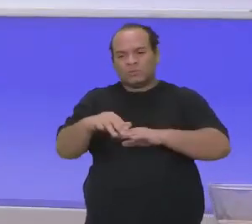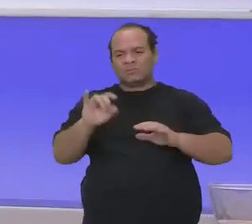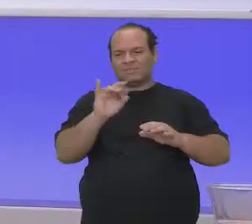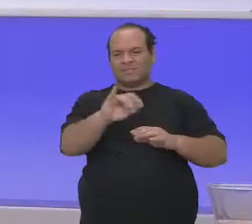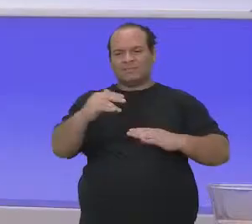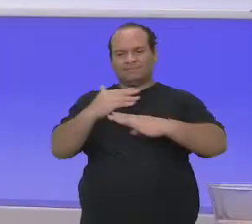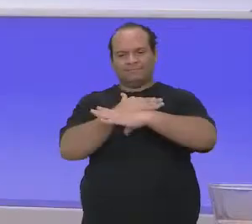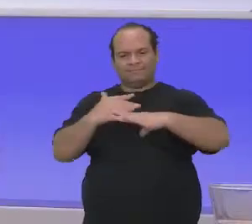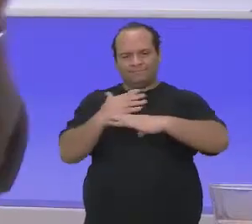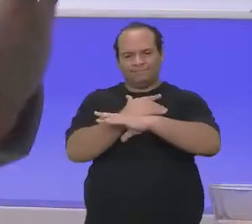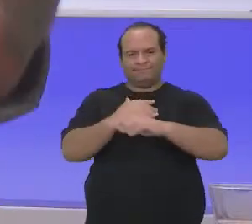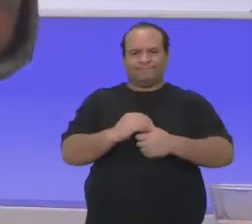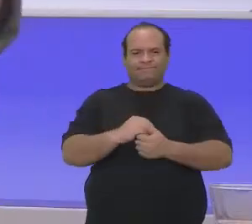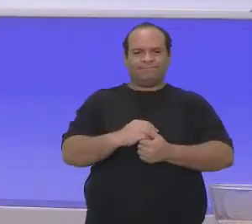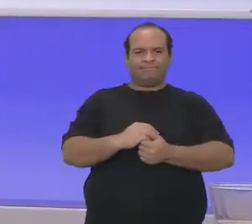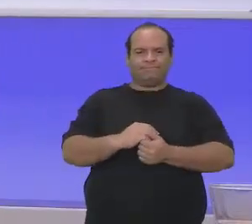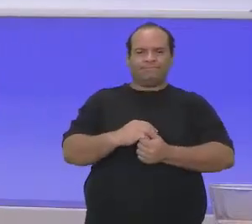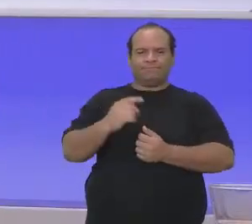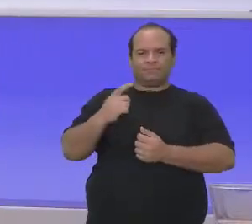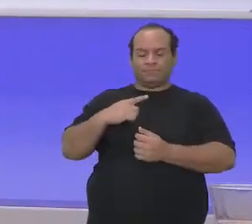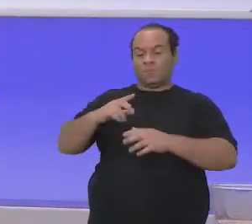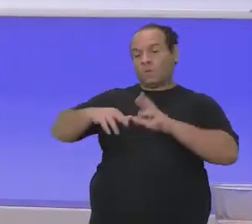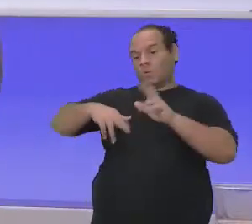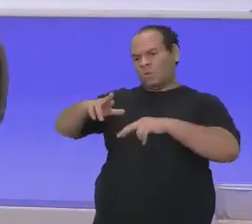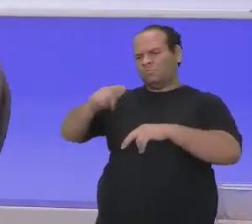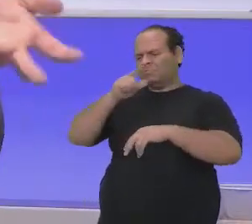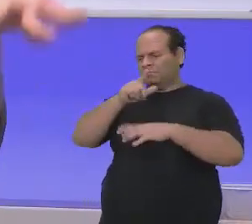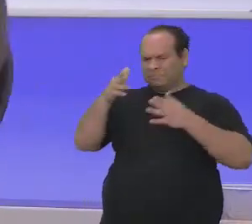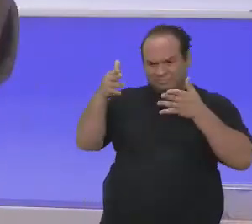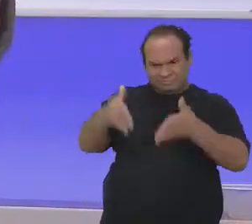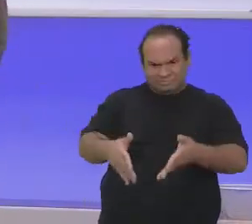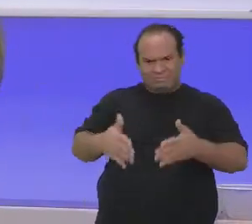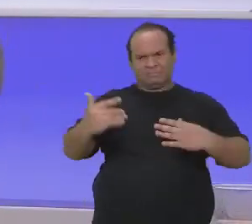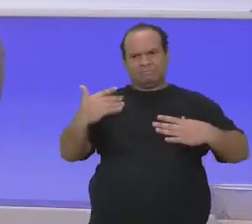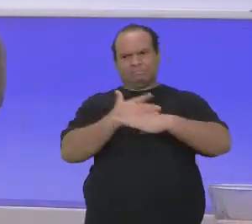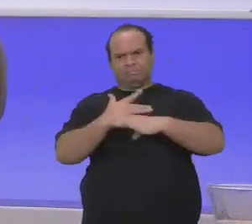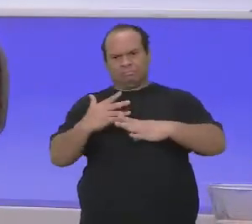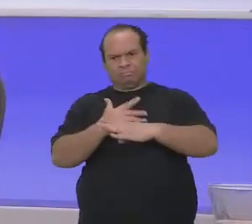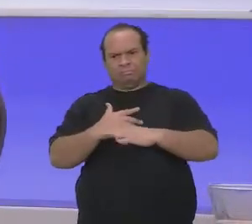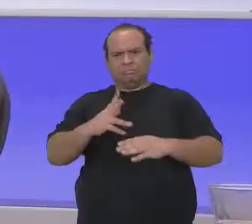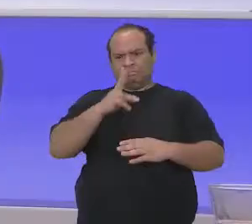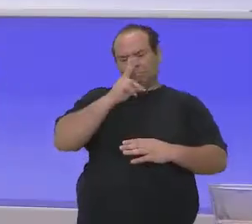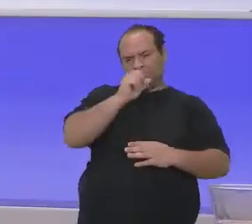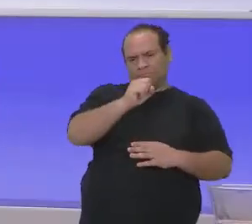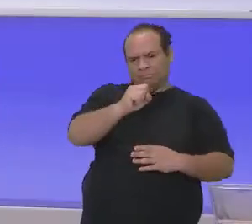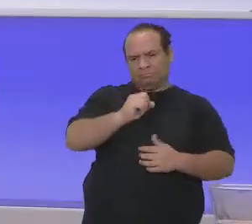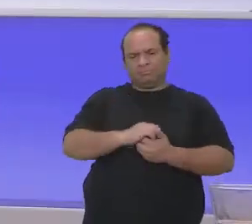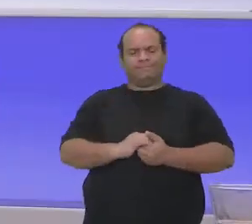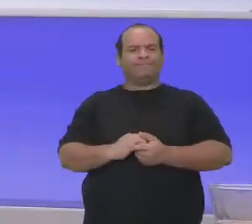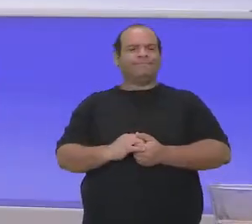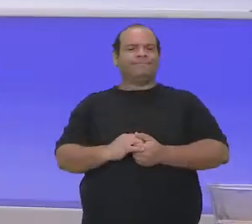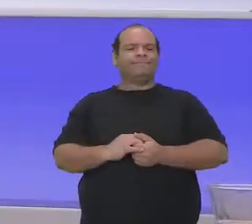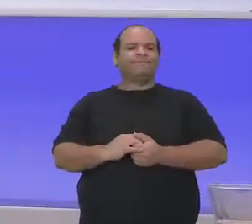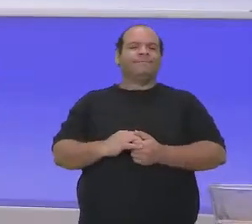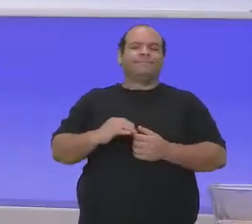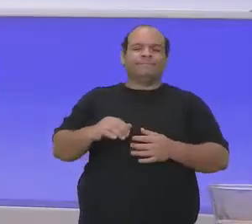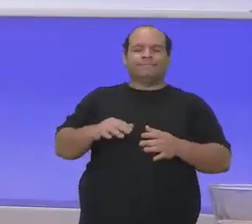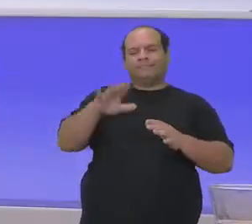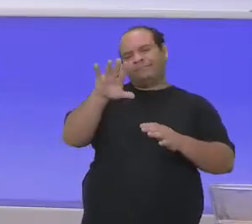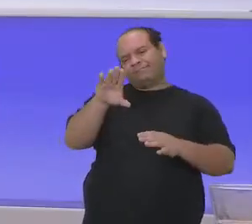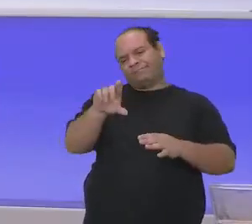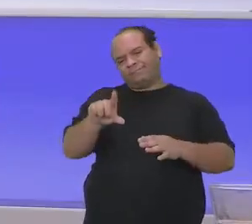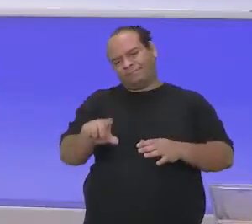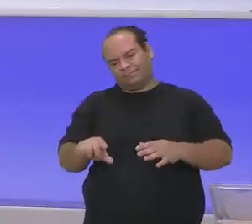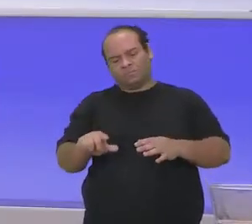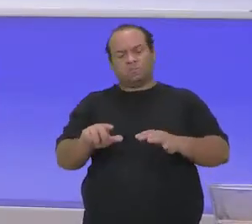gente tem as rodovias que chegam até as cidades em alta tensão. Chegando nas subestações, elas abaixam